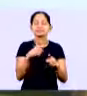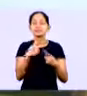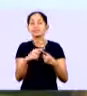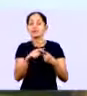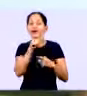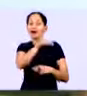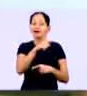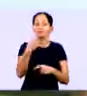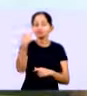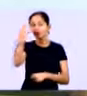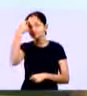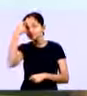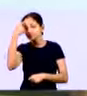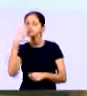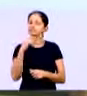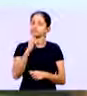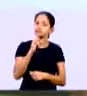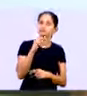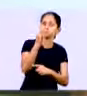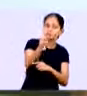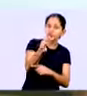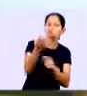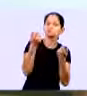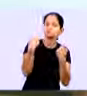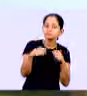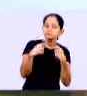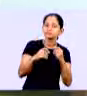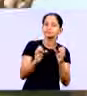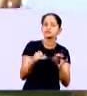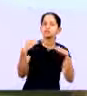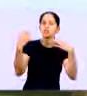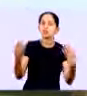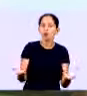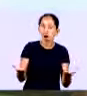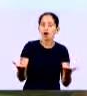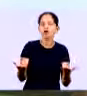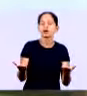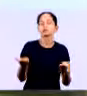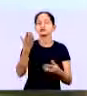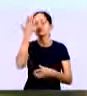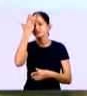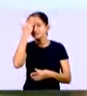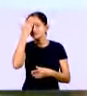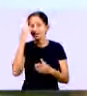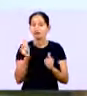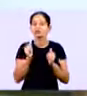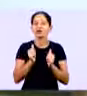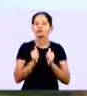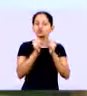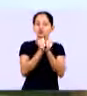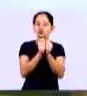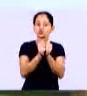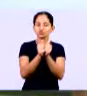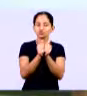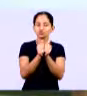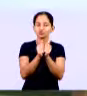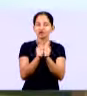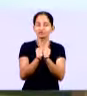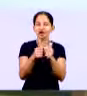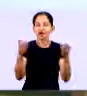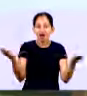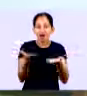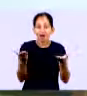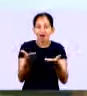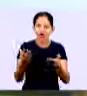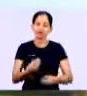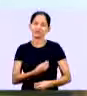projeta aquilo que vai ser necessidade para o futuro, ele projeta aquilo que eu tenho de estimativa de vendas, ele é um acompanhamento da minha realidade dentro do mercado. Porque à